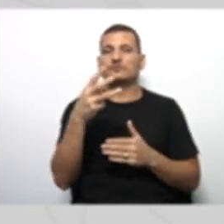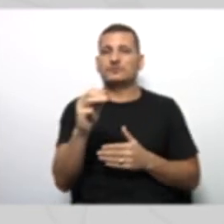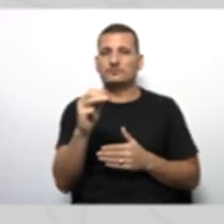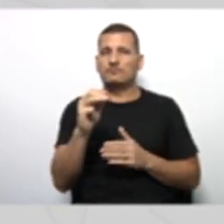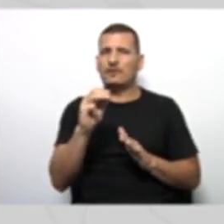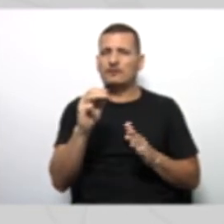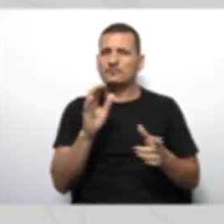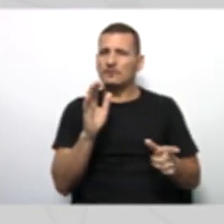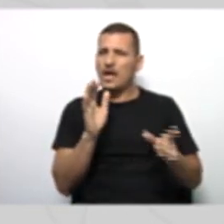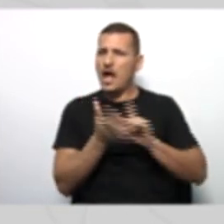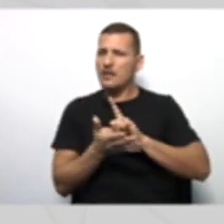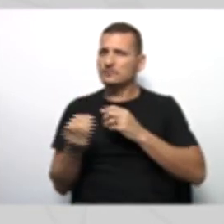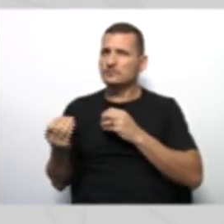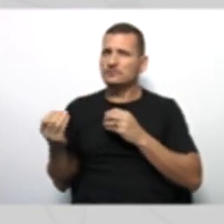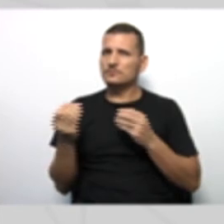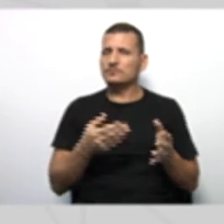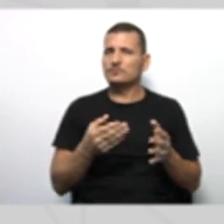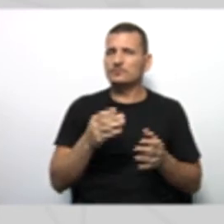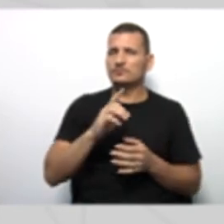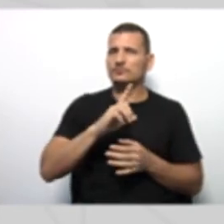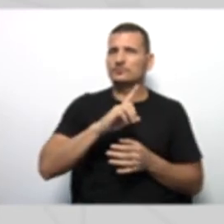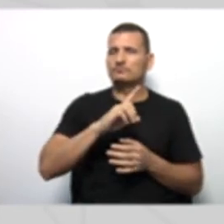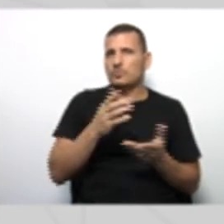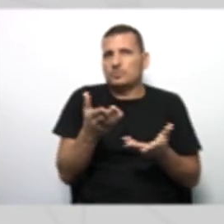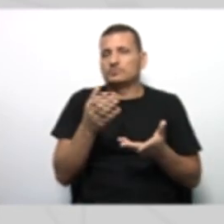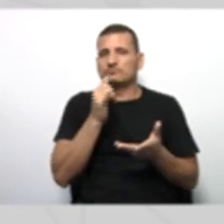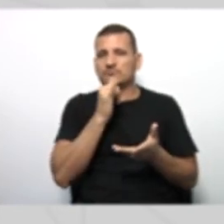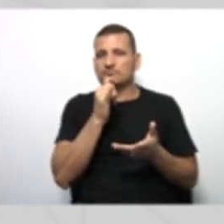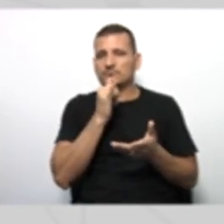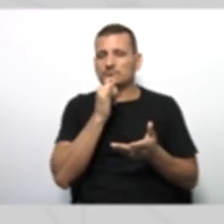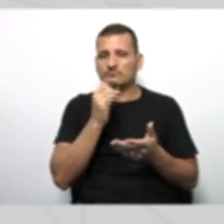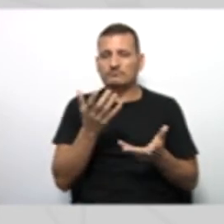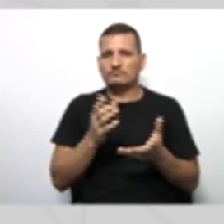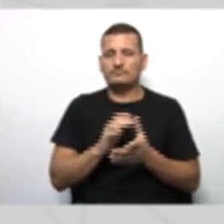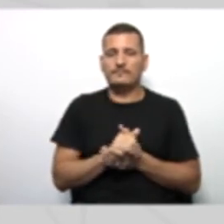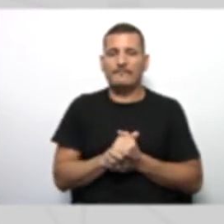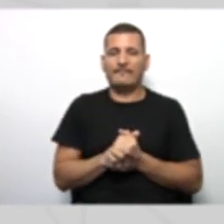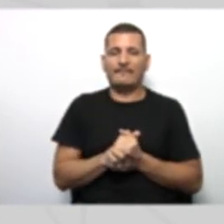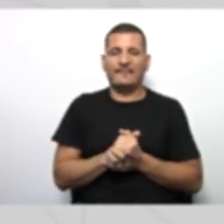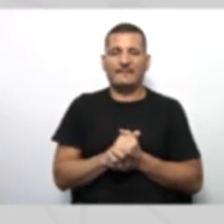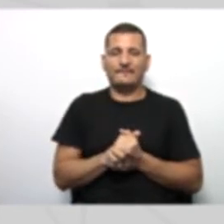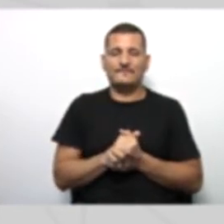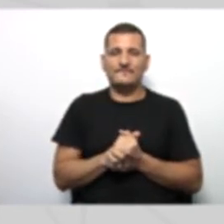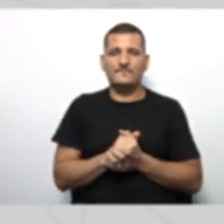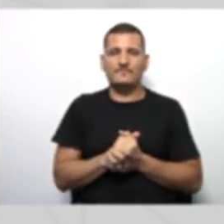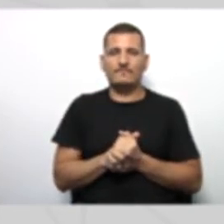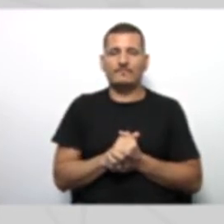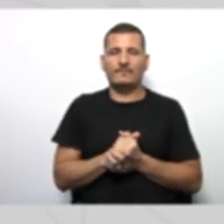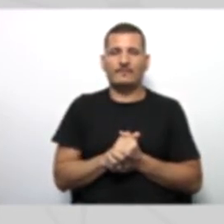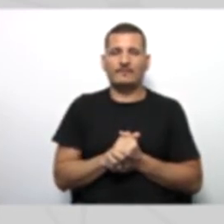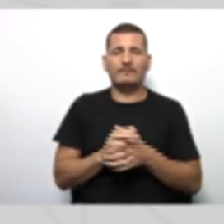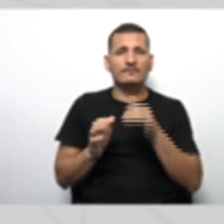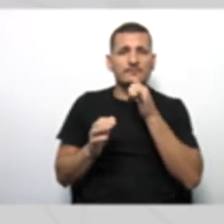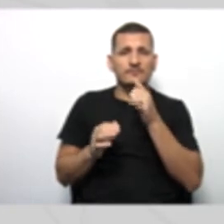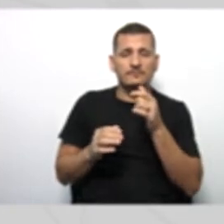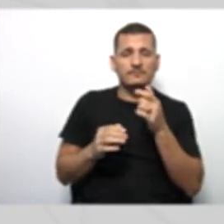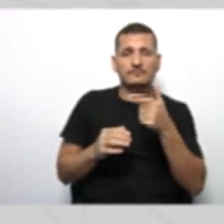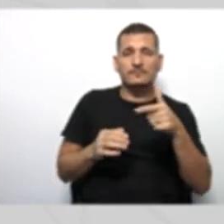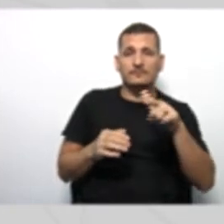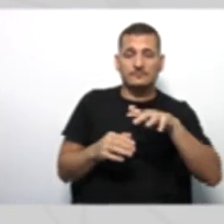espaço físico que garantisse a guarda adequada dos equipamentos, o que poderia demandar outras atividades, como locação de uma